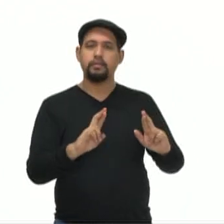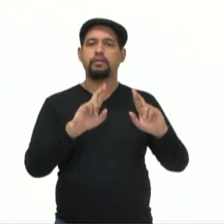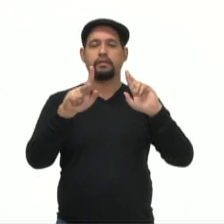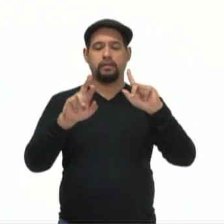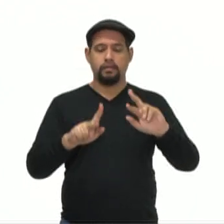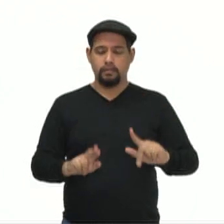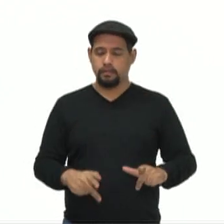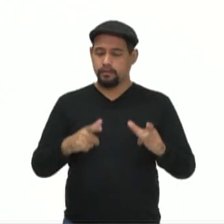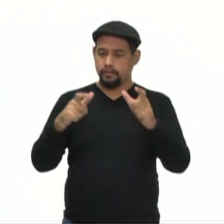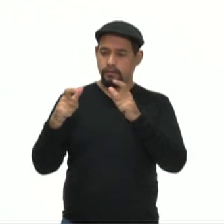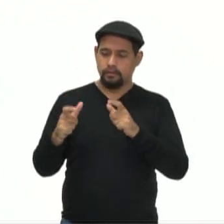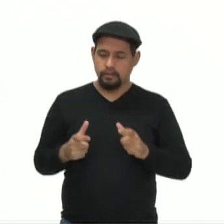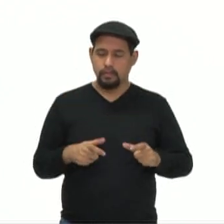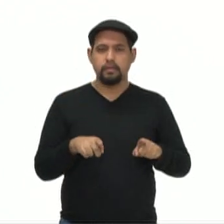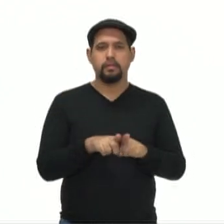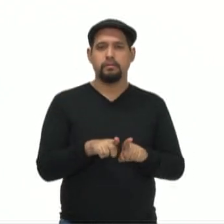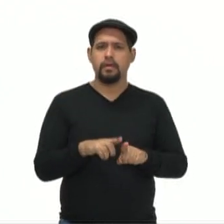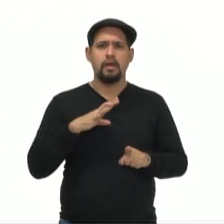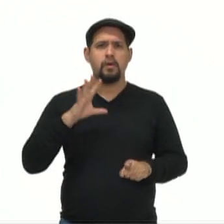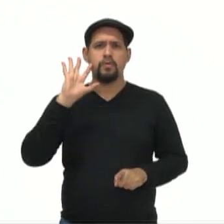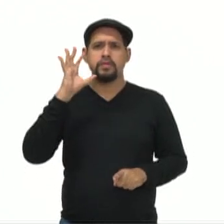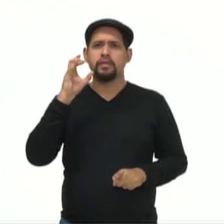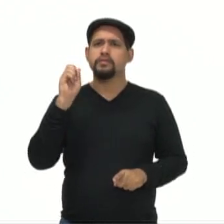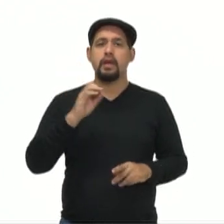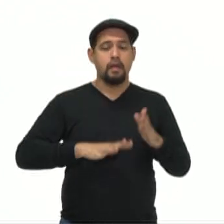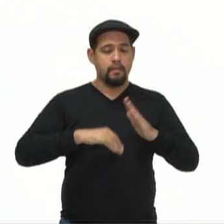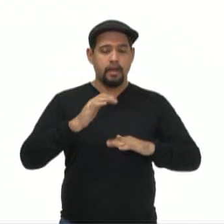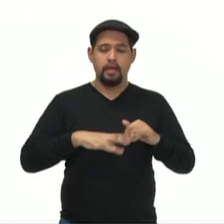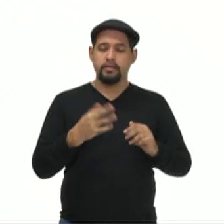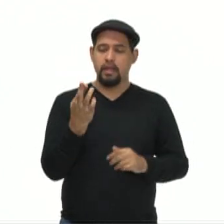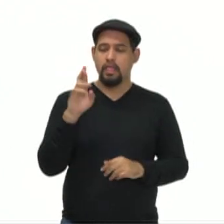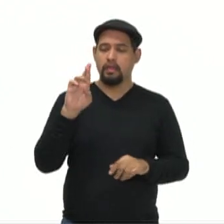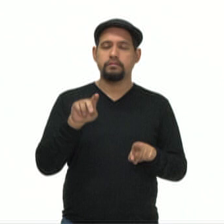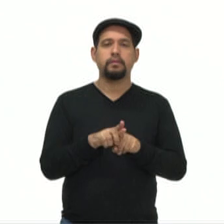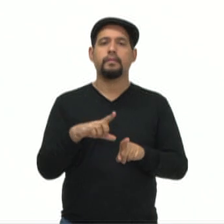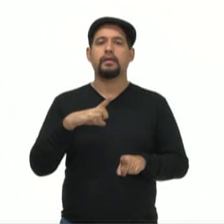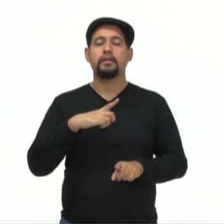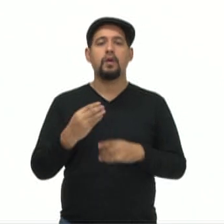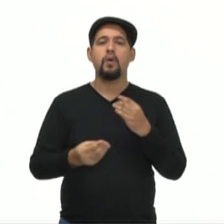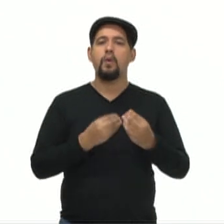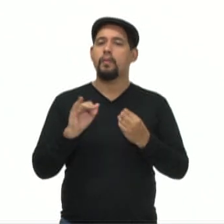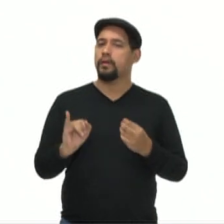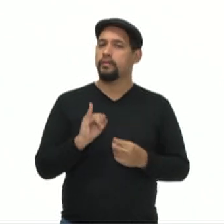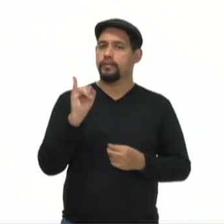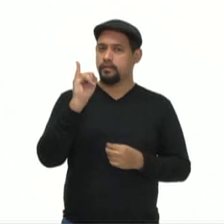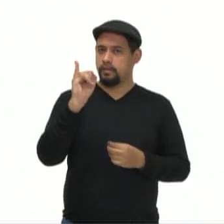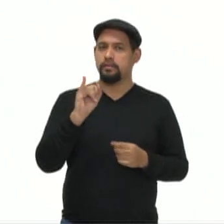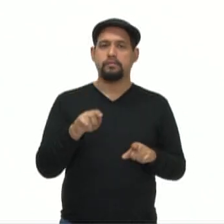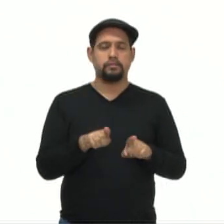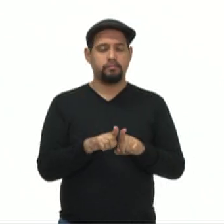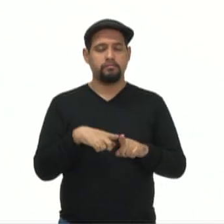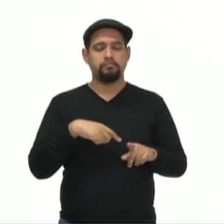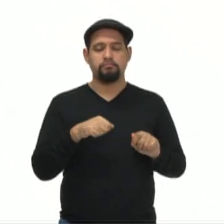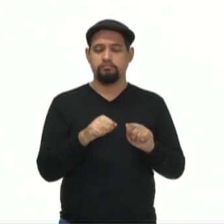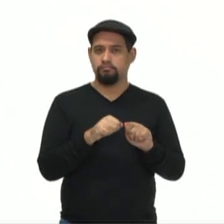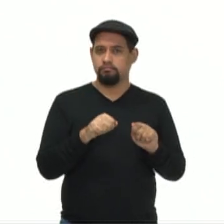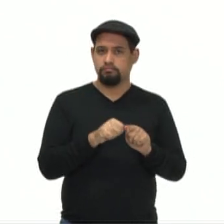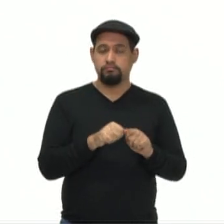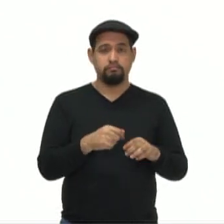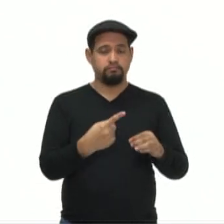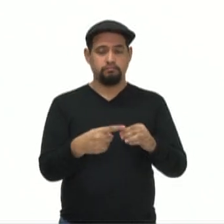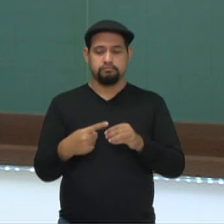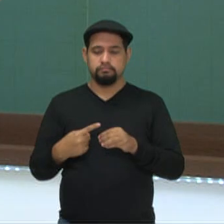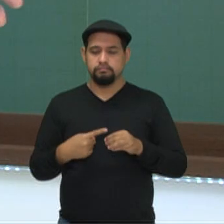lugares sagrados, aonde acontecem as práticas religiosas, mostrando como é relevante o papel que eles exercem na